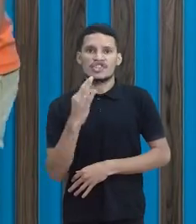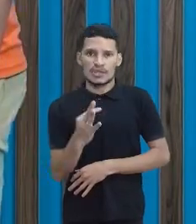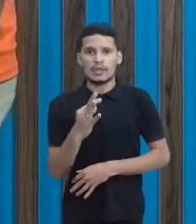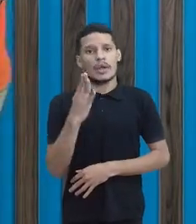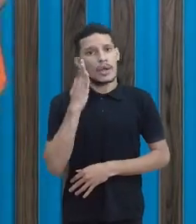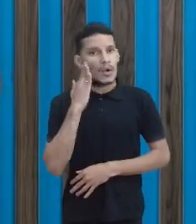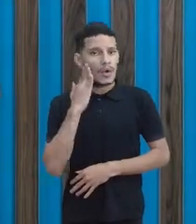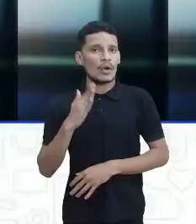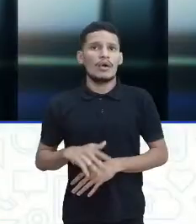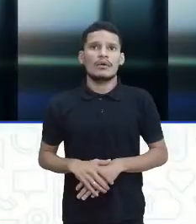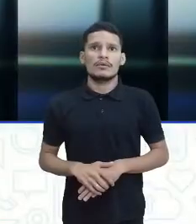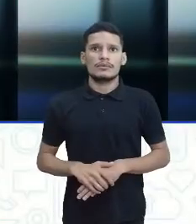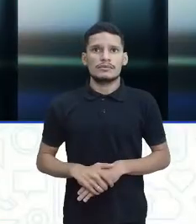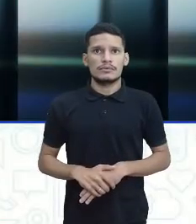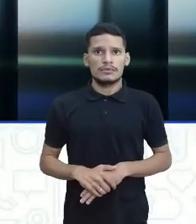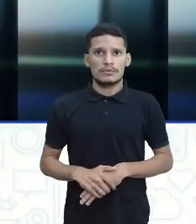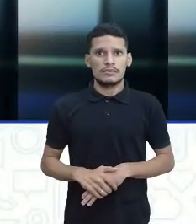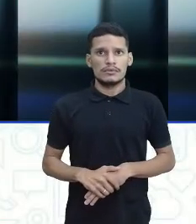assim, ó.